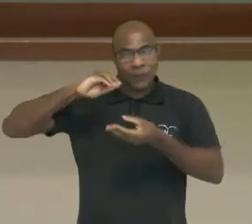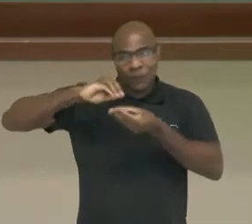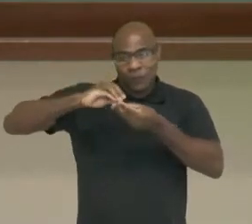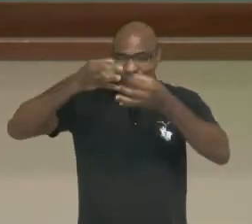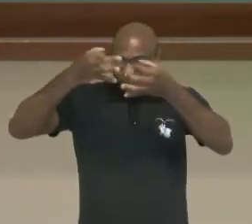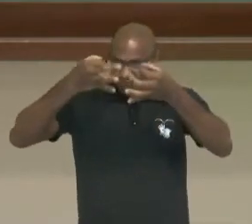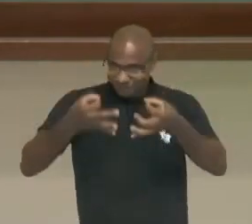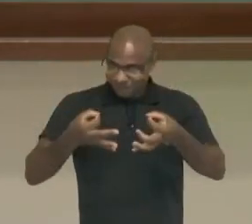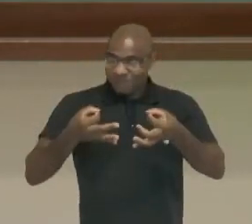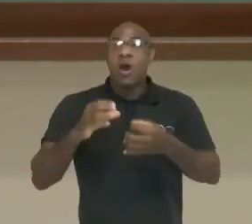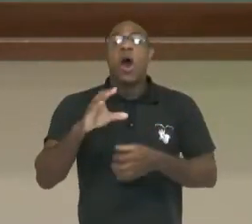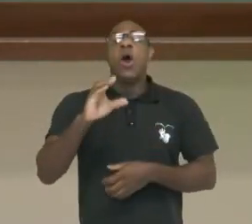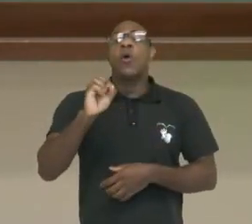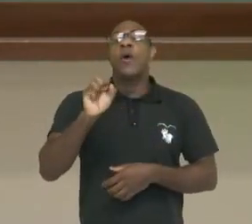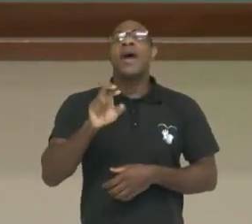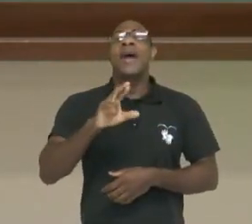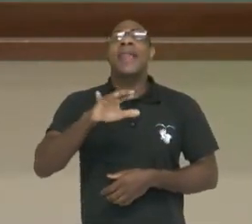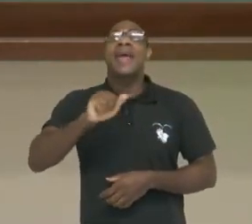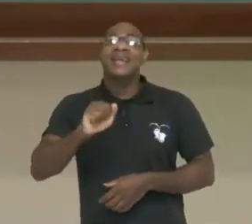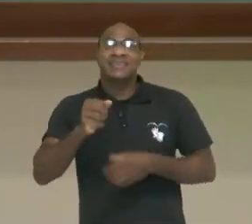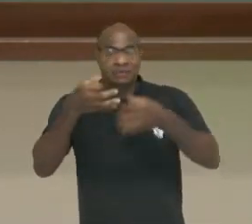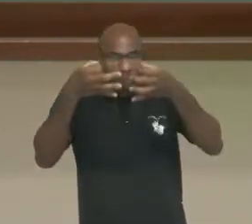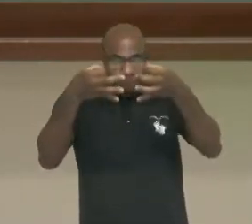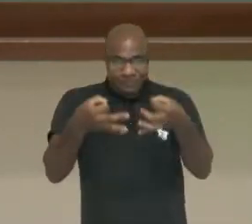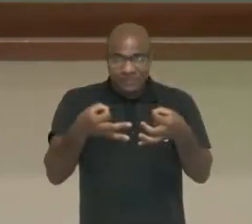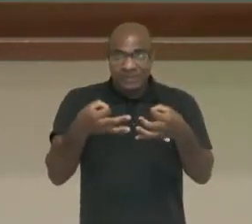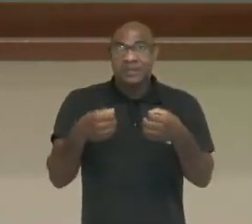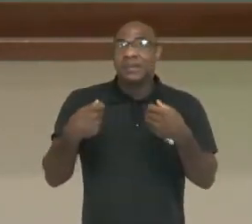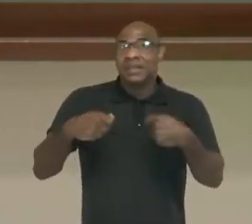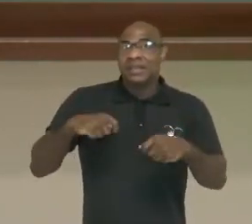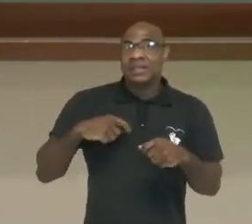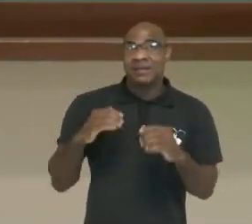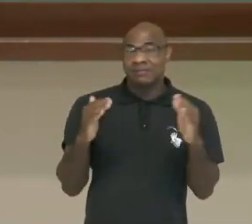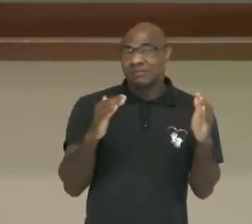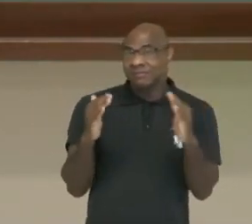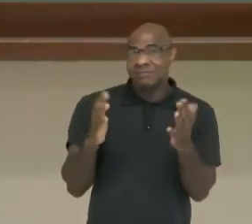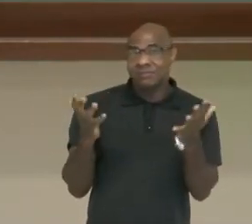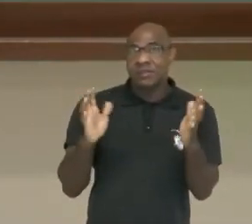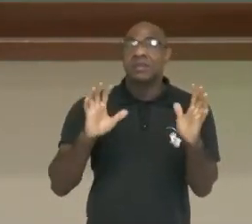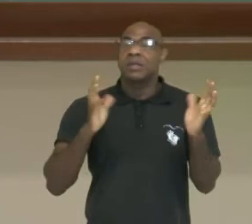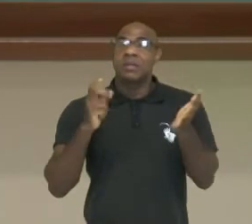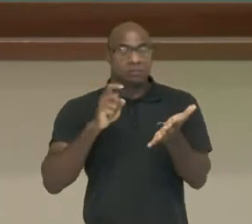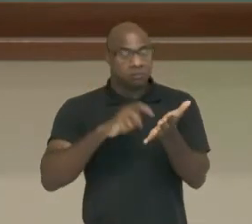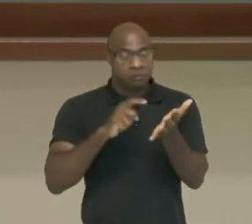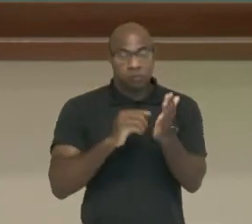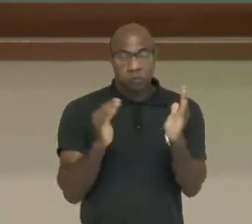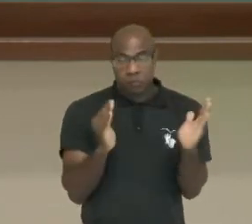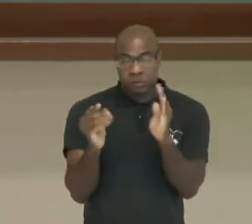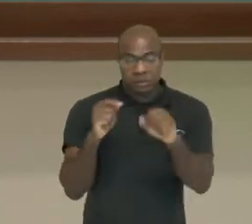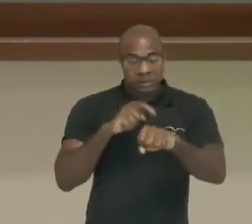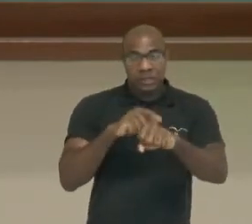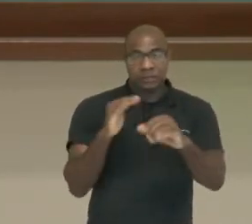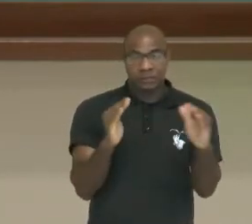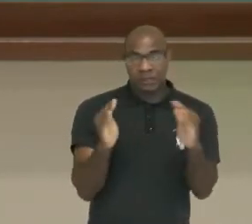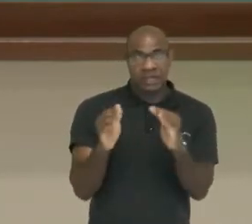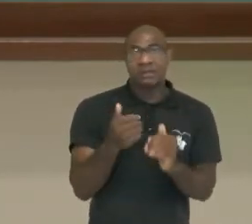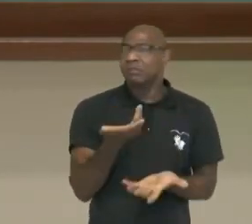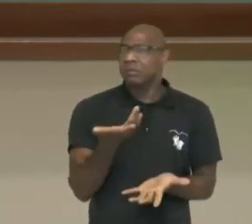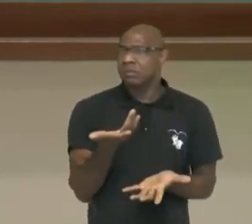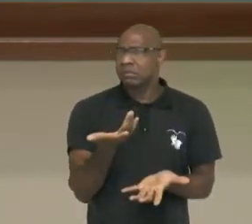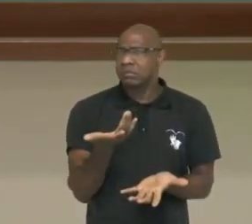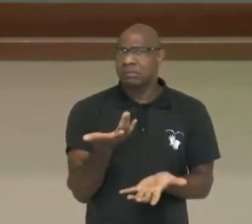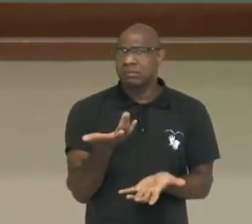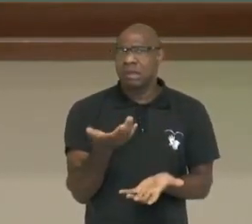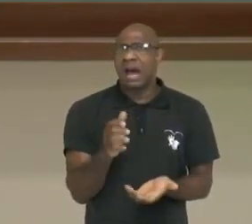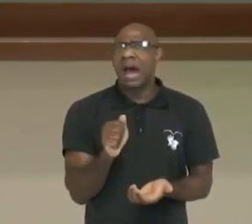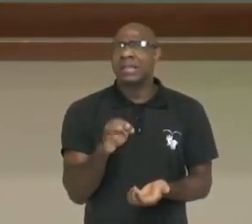coerência. Se eu tenho uma questão temporal ali, eu levanto às 13 horas, bom, 13 horas não é muito cedo não, já é meio tarde, mas